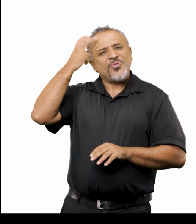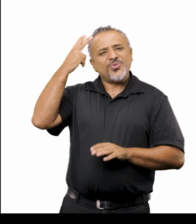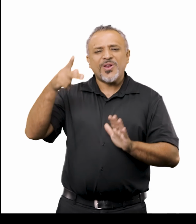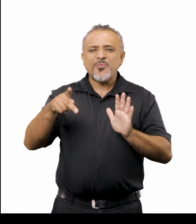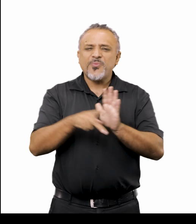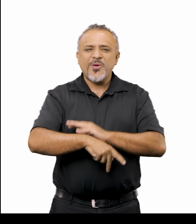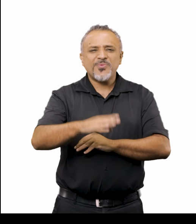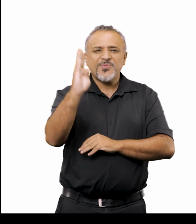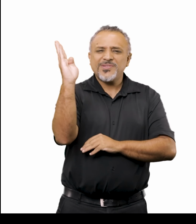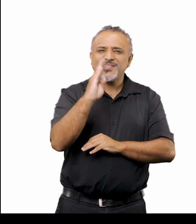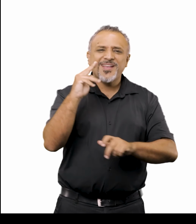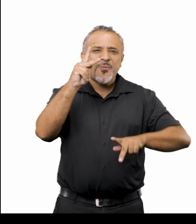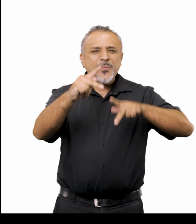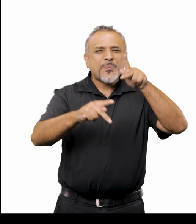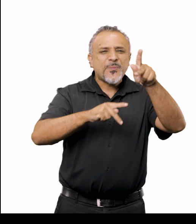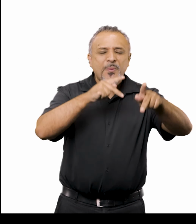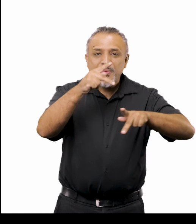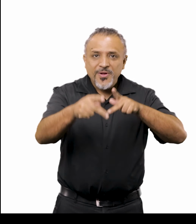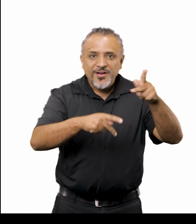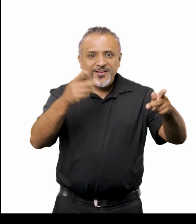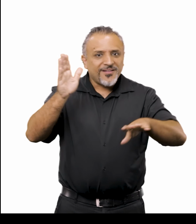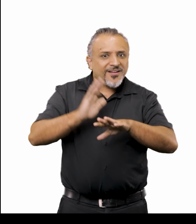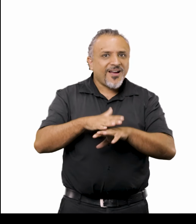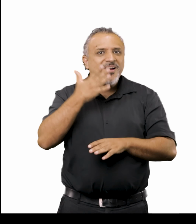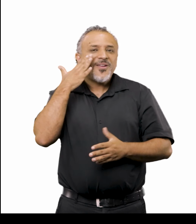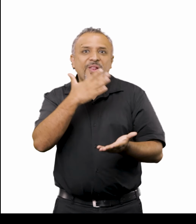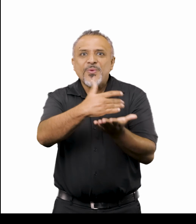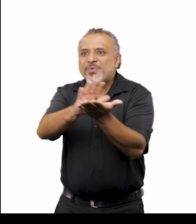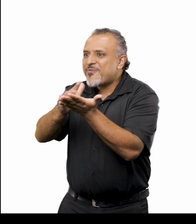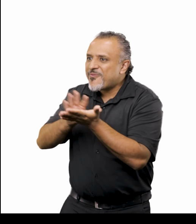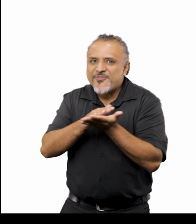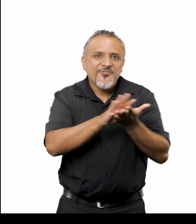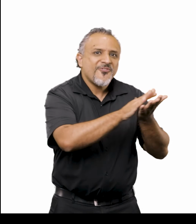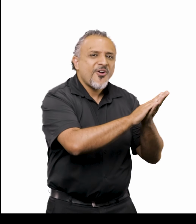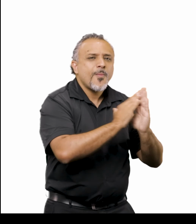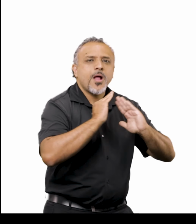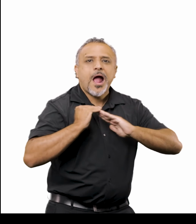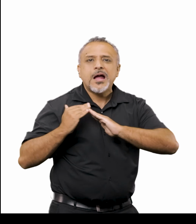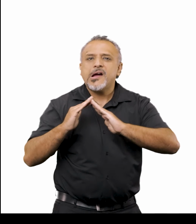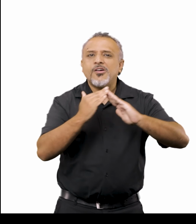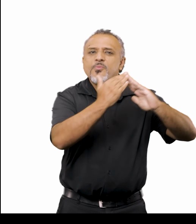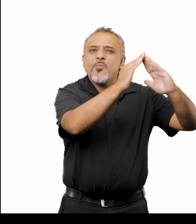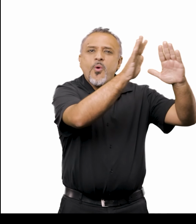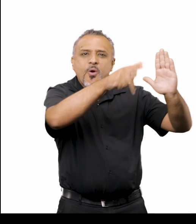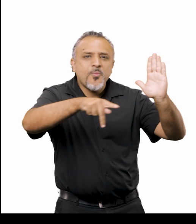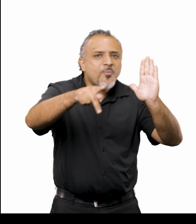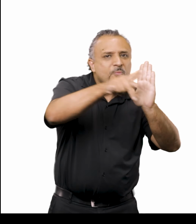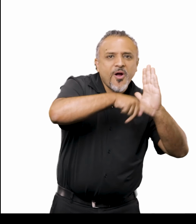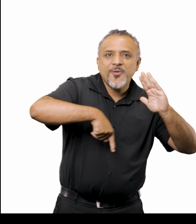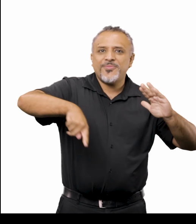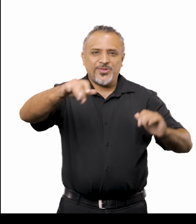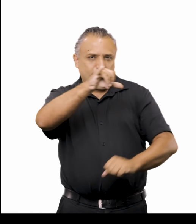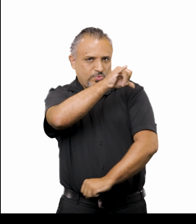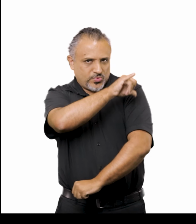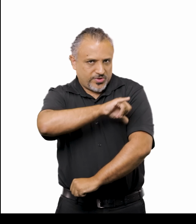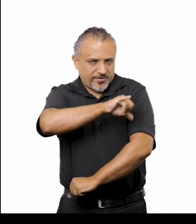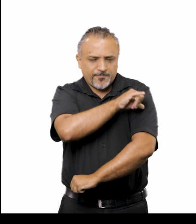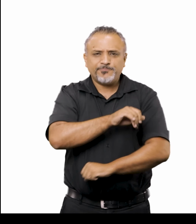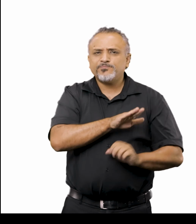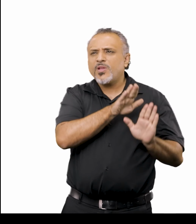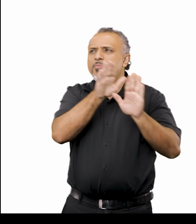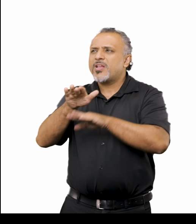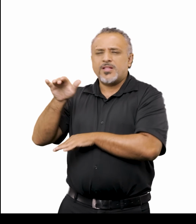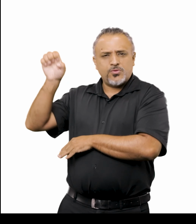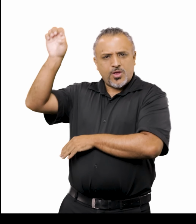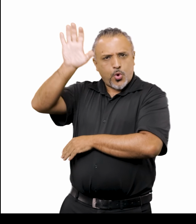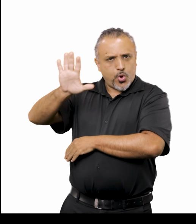uma cultura brasileira e popular, por exemplo, o fascínio pelo samba e pelos morros cariocas. Após uma temporada